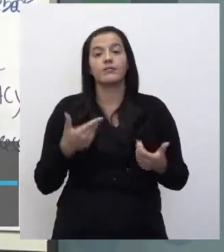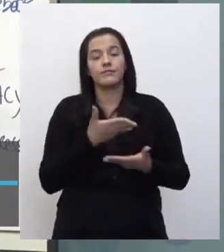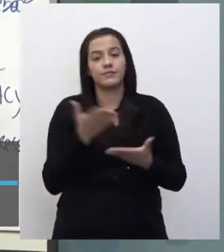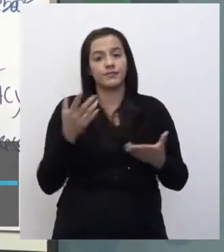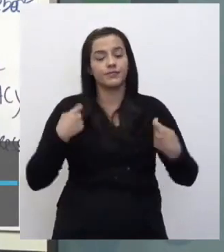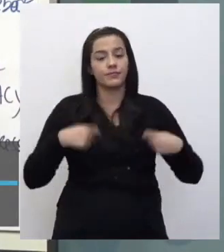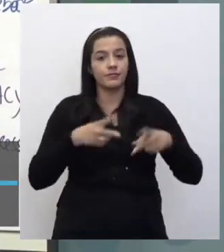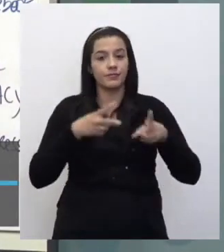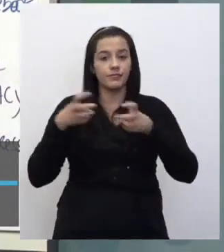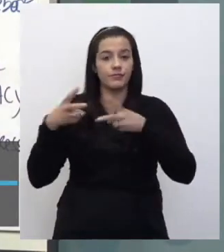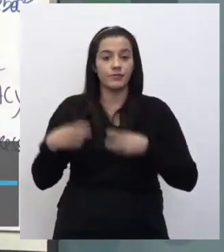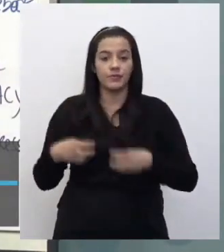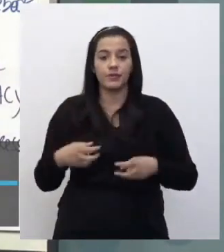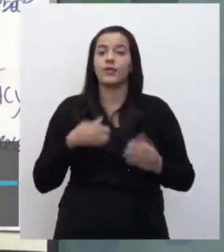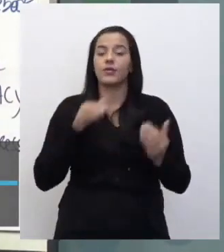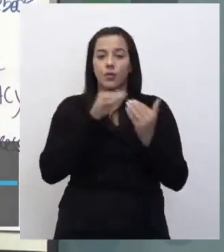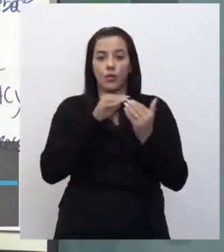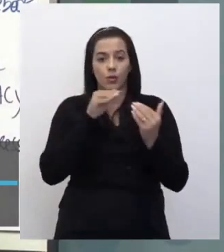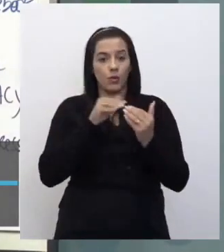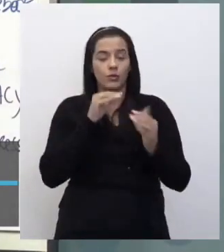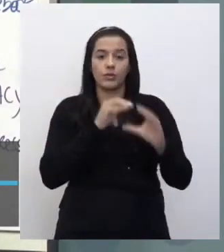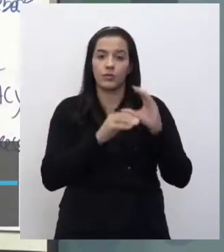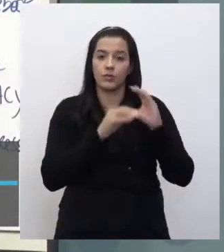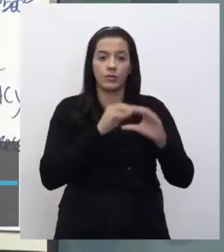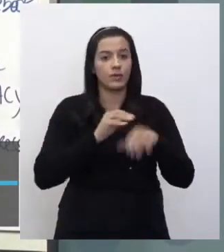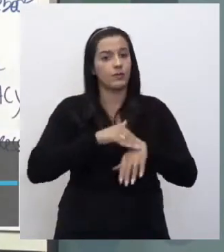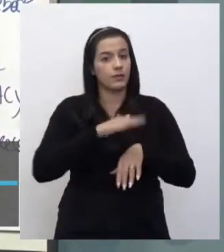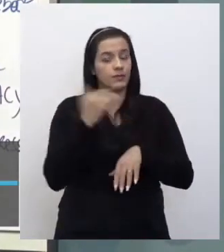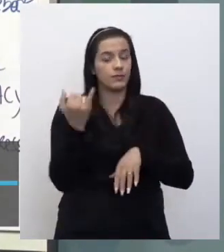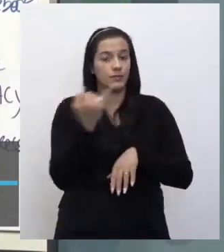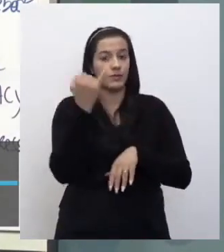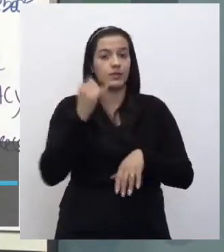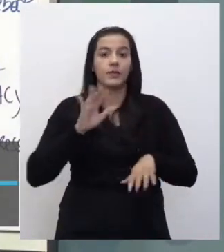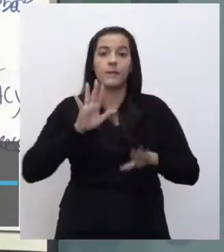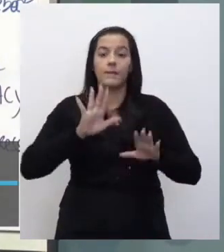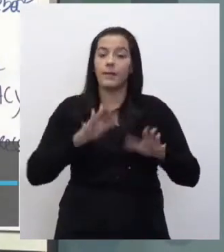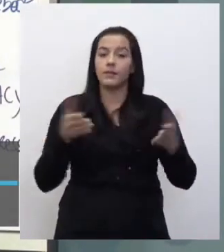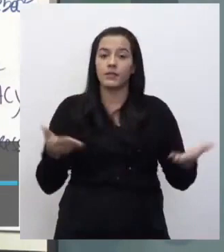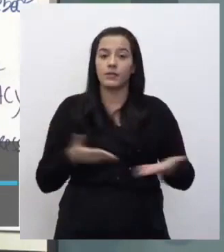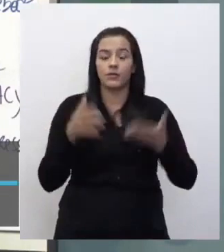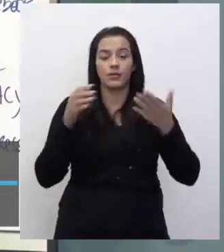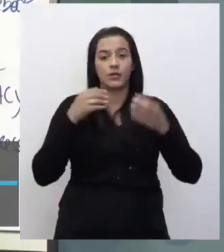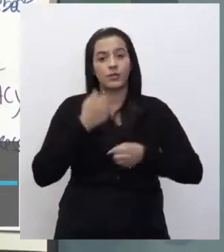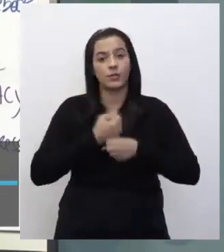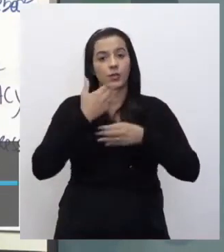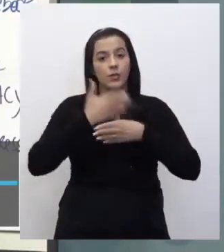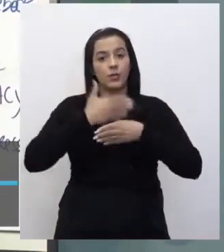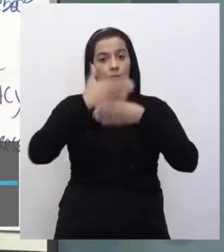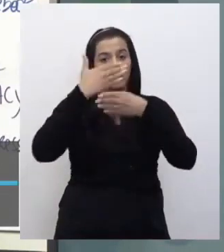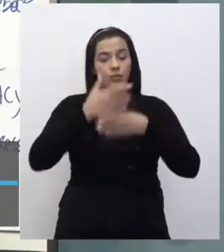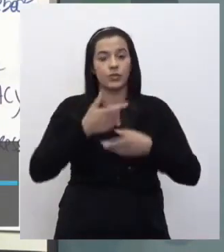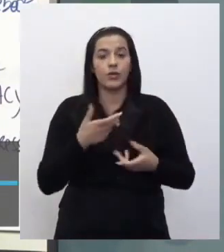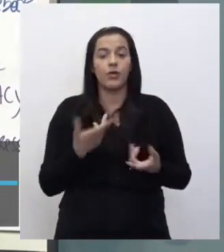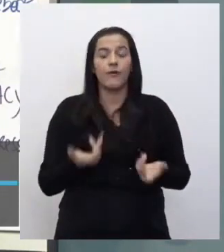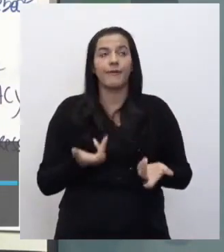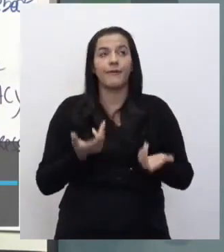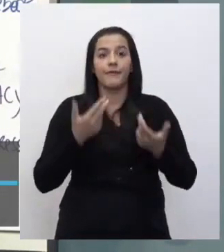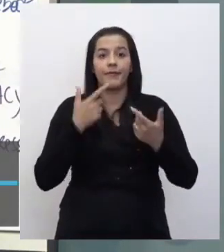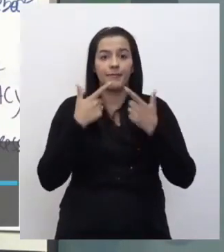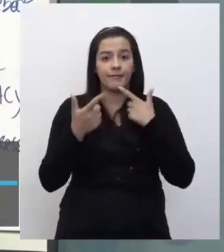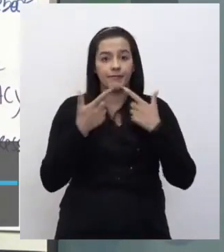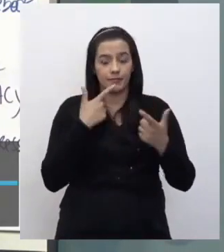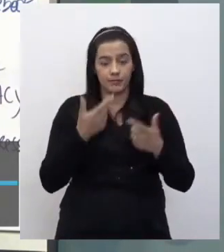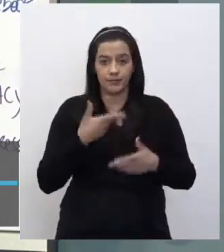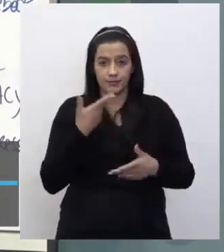perceber. Concordo com o professor José, a comunicação é mais importante, mas neste momento a gente está construindo o nosso vocabulário, construindo a